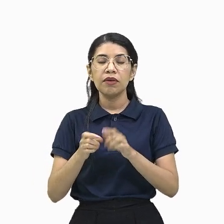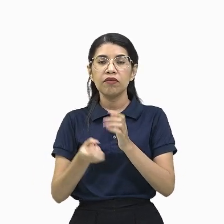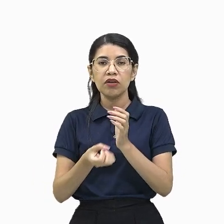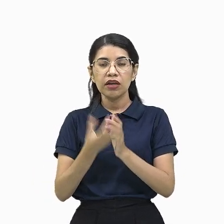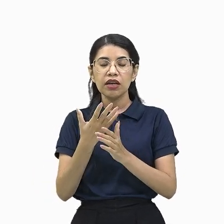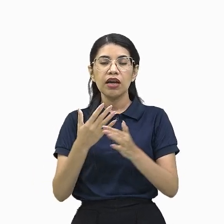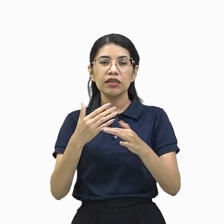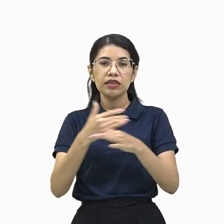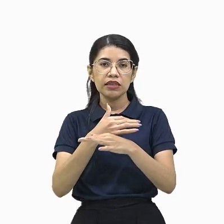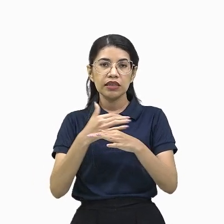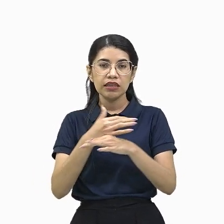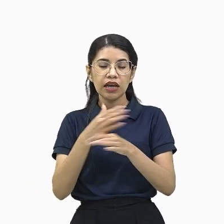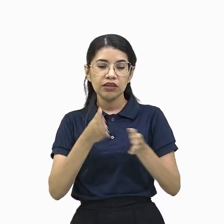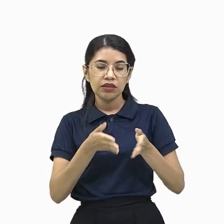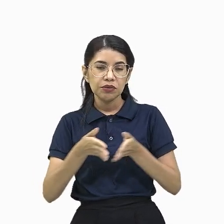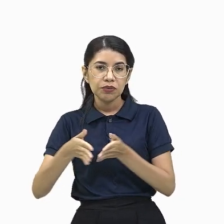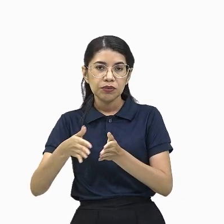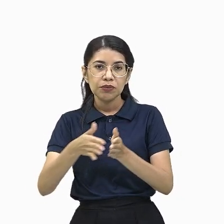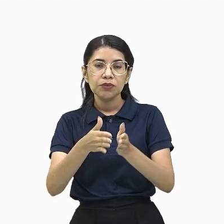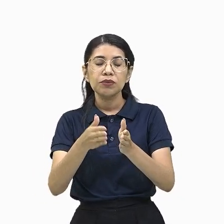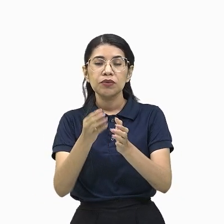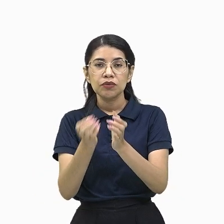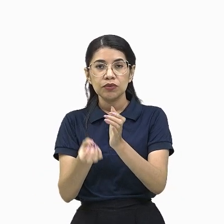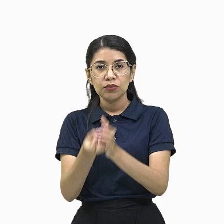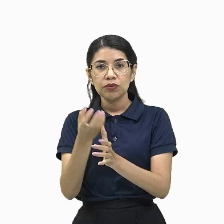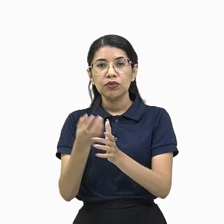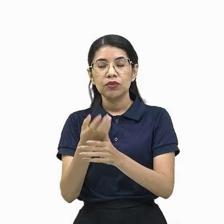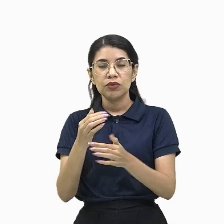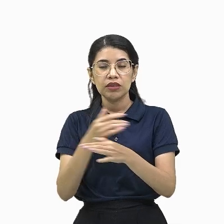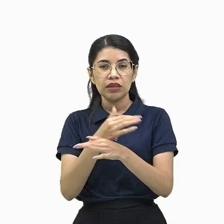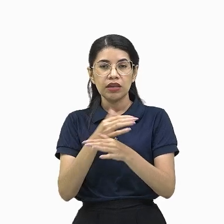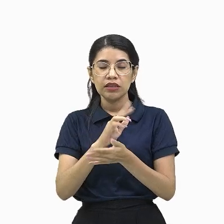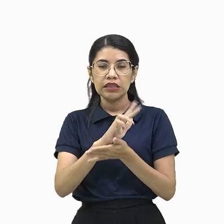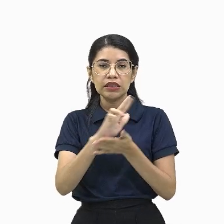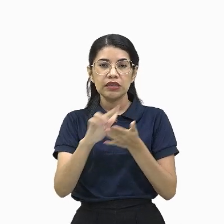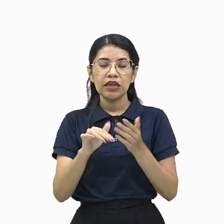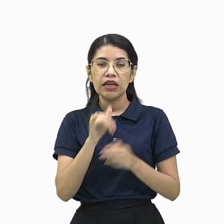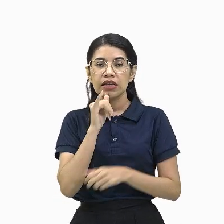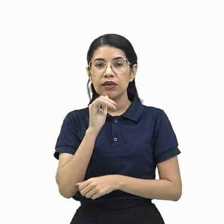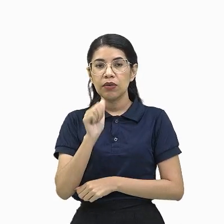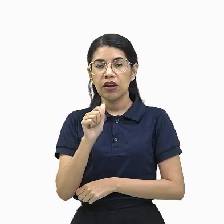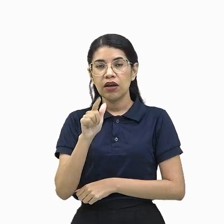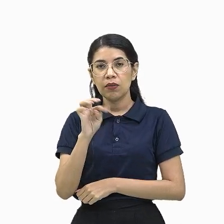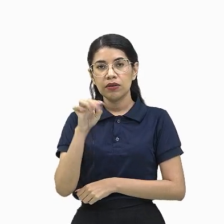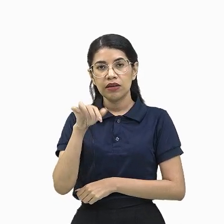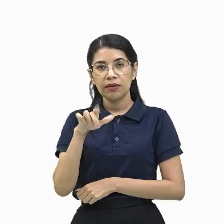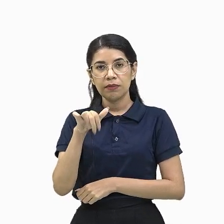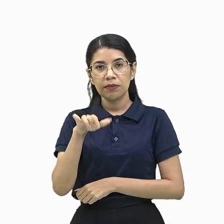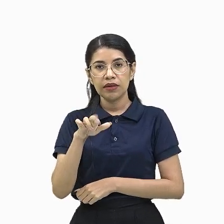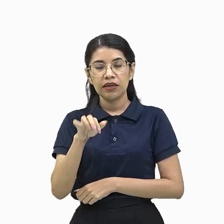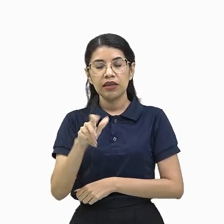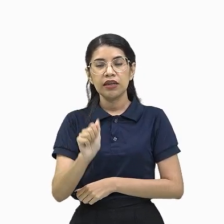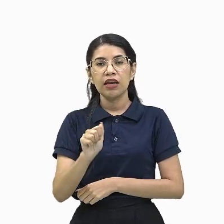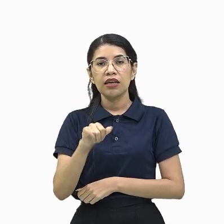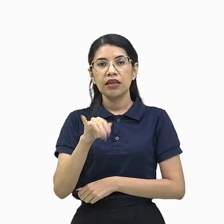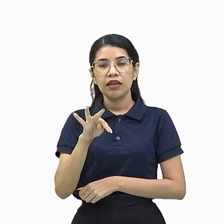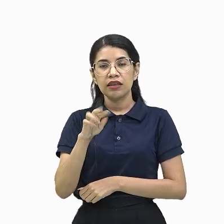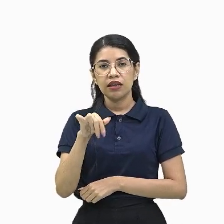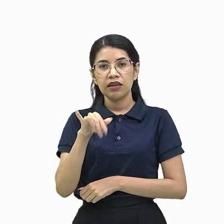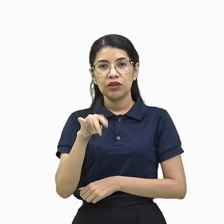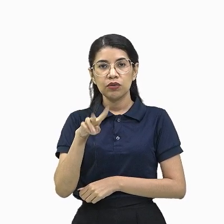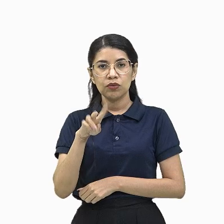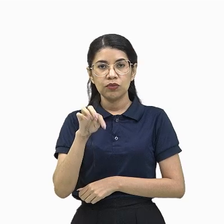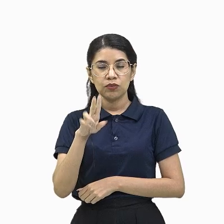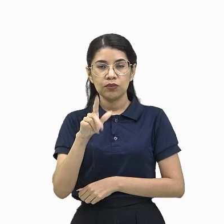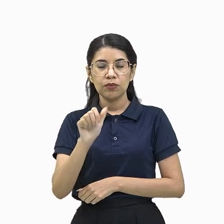ao longo das rodovias que foram surgindo também, como, por exemplo, Altamira, Itaituba, e aí a gente observa também